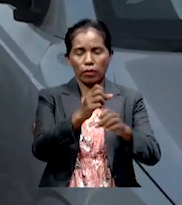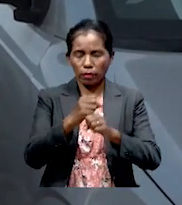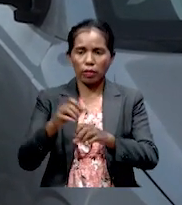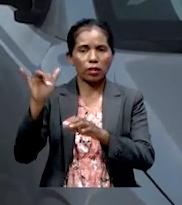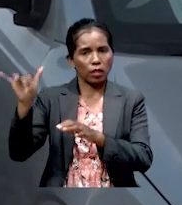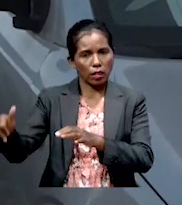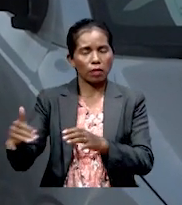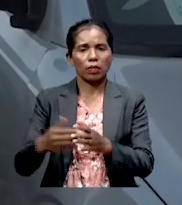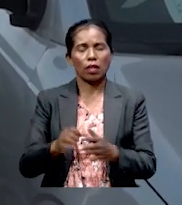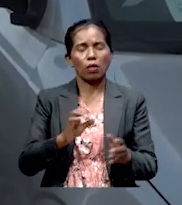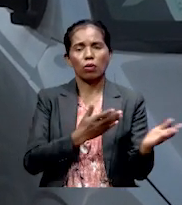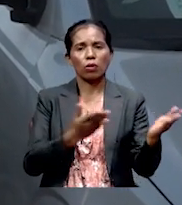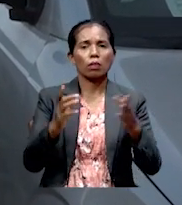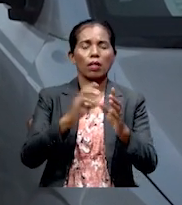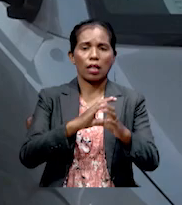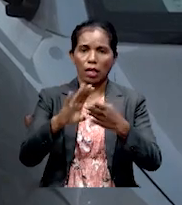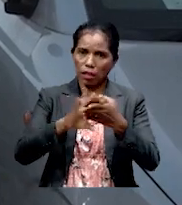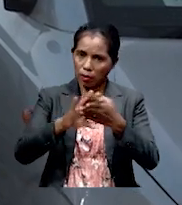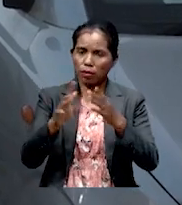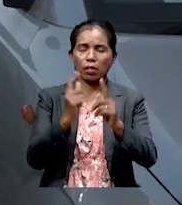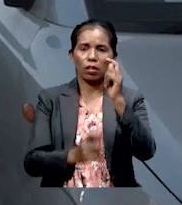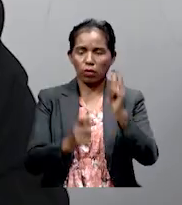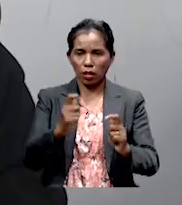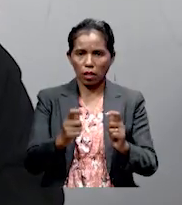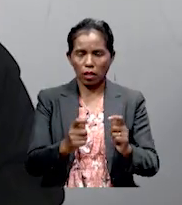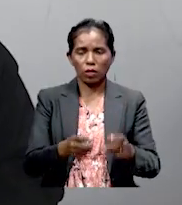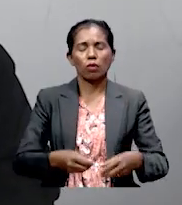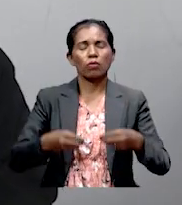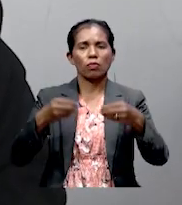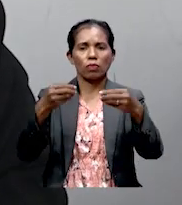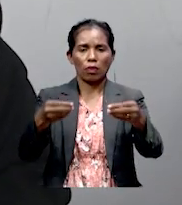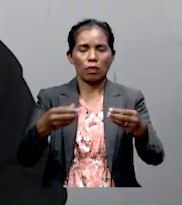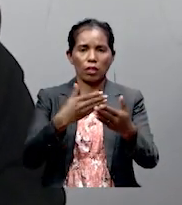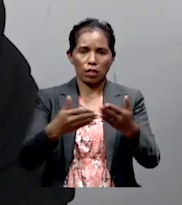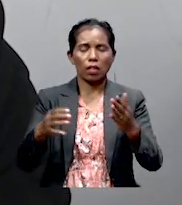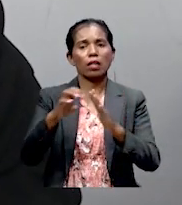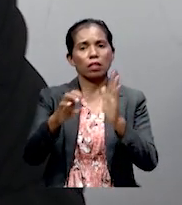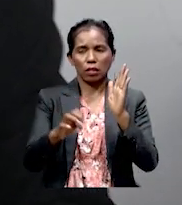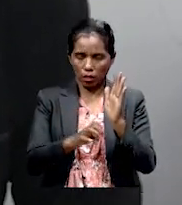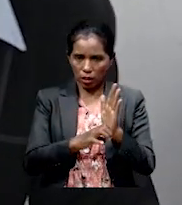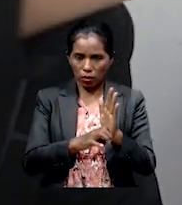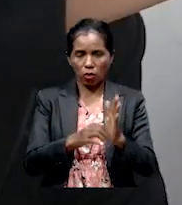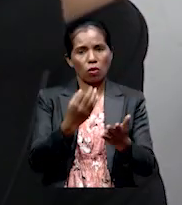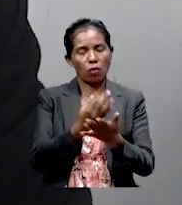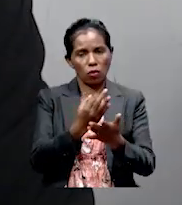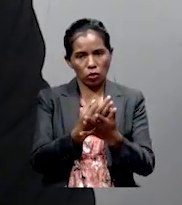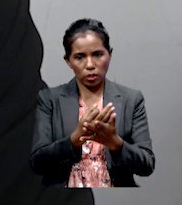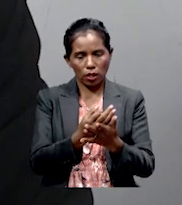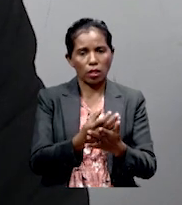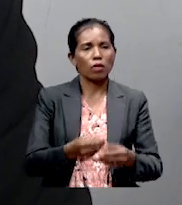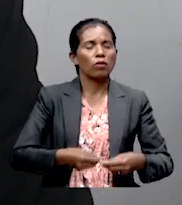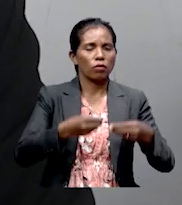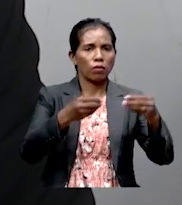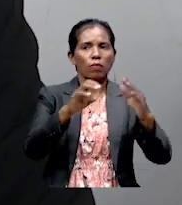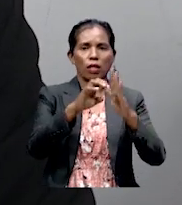haka hato karta ba tribunal, tribunal me halu audit. Entrega para o patrimônio Estado, lelão, osan tamfal para o Estado. Tempo para